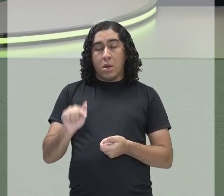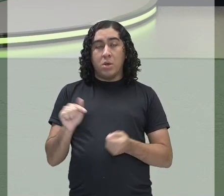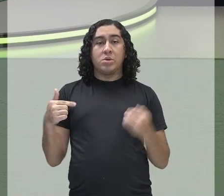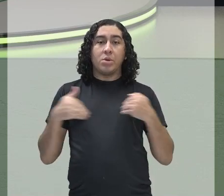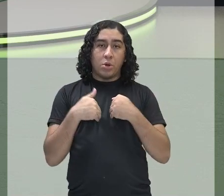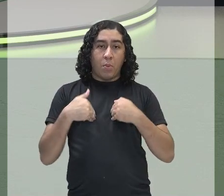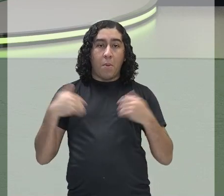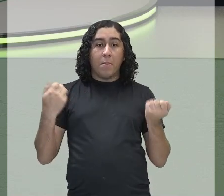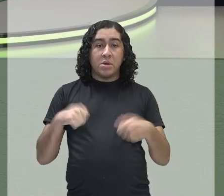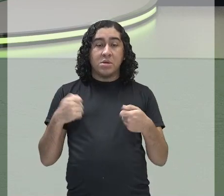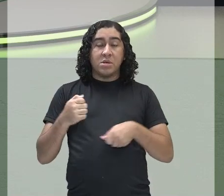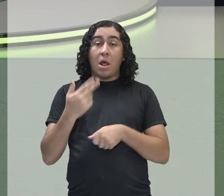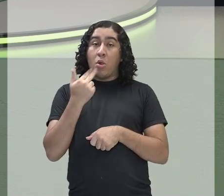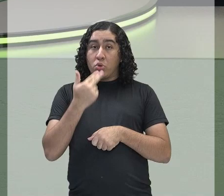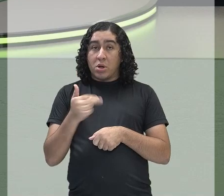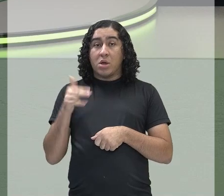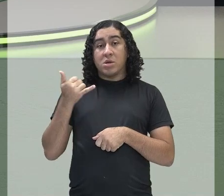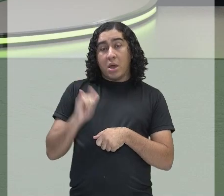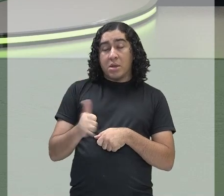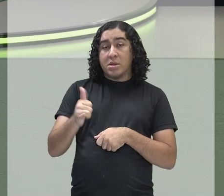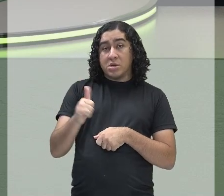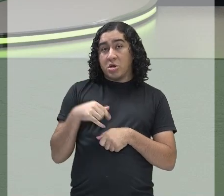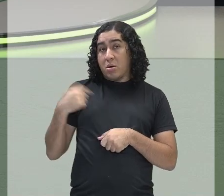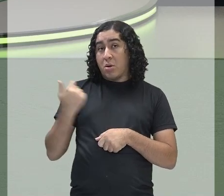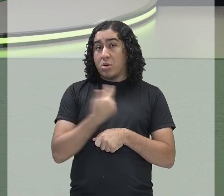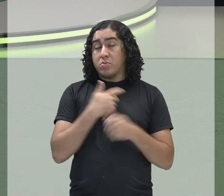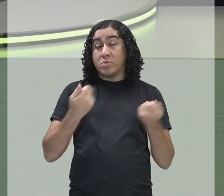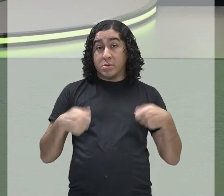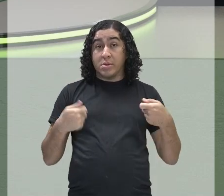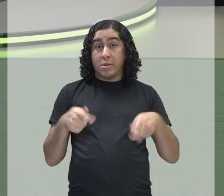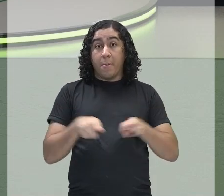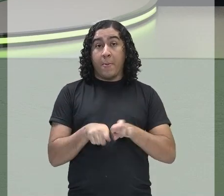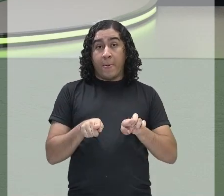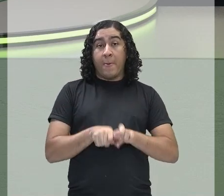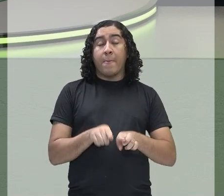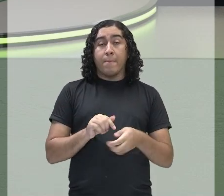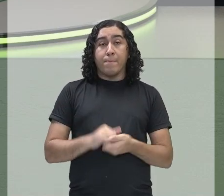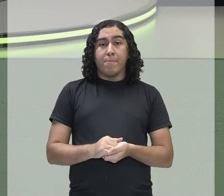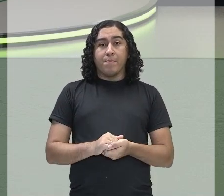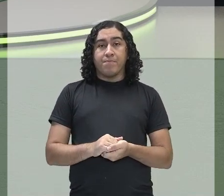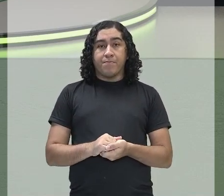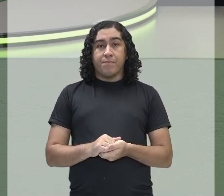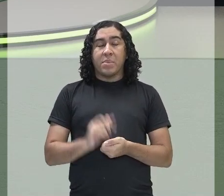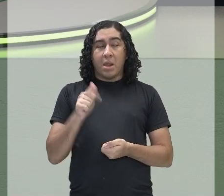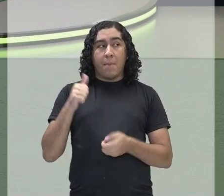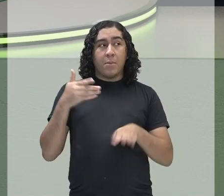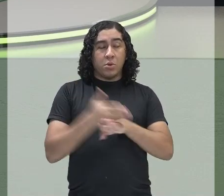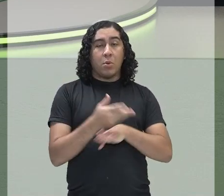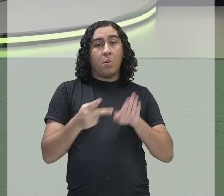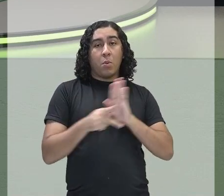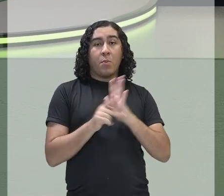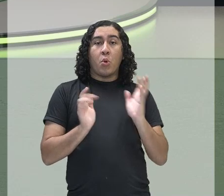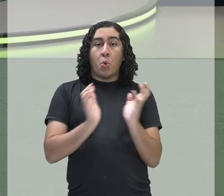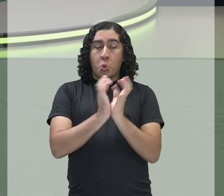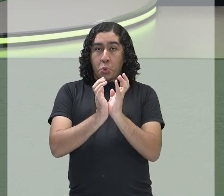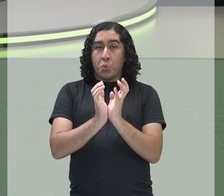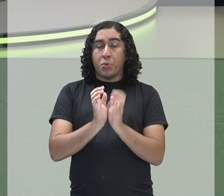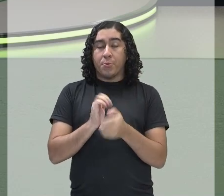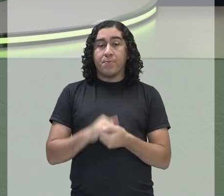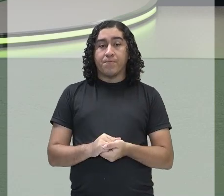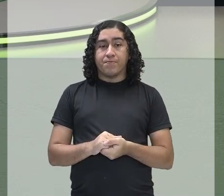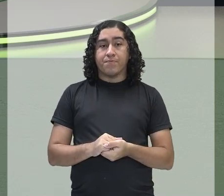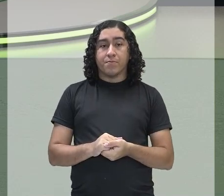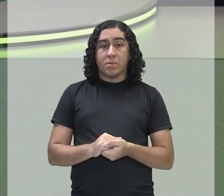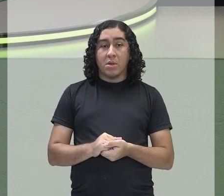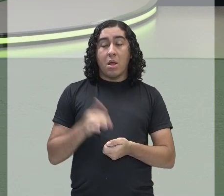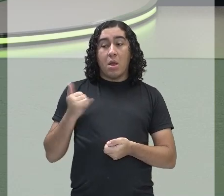Eles precisam de energia. A gente precisa de energia, né? Somos partes aí do grupo dos mamíferos. Então, para a gente ter energia,